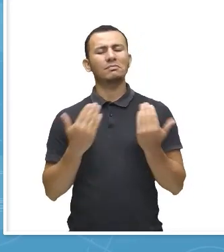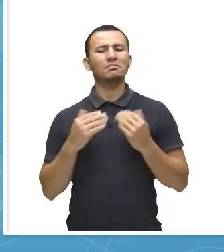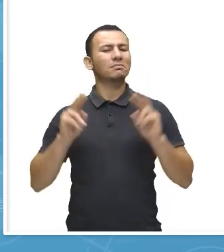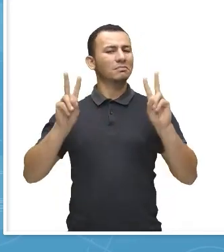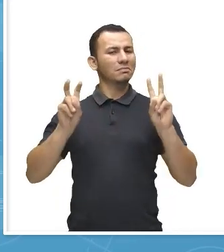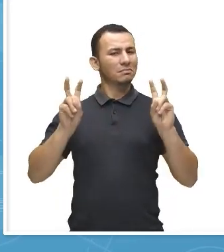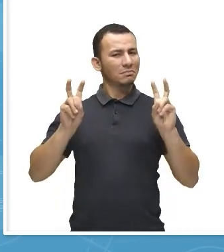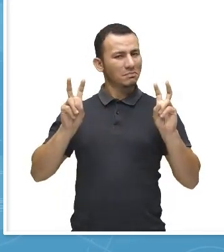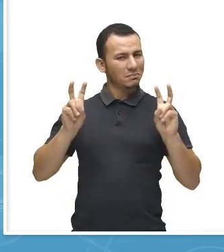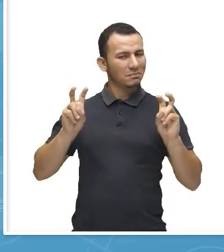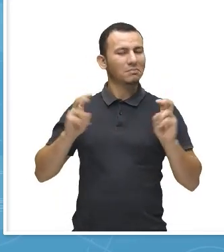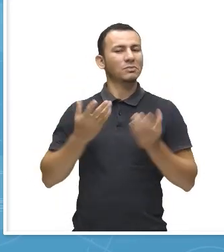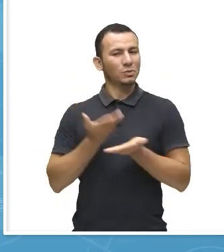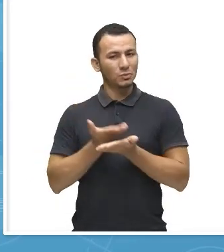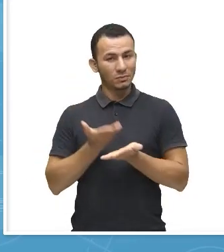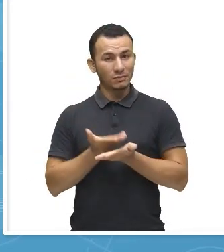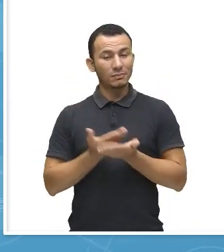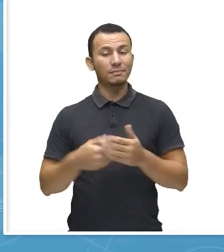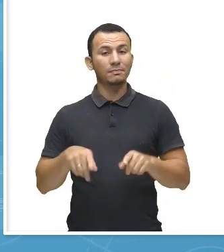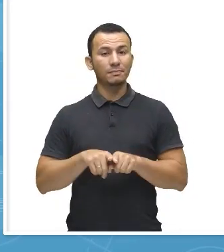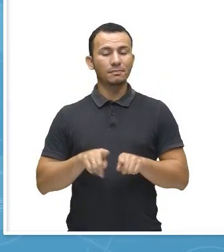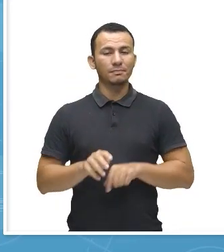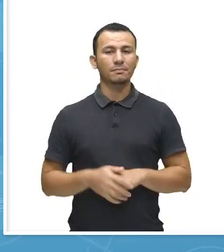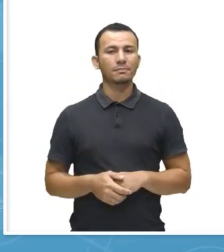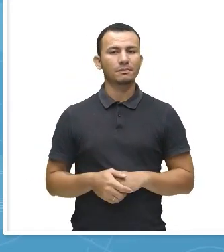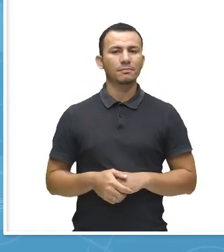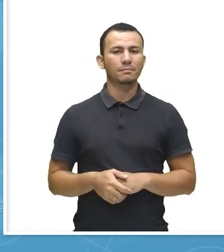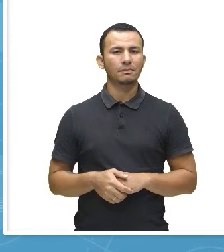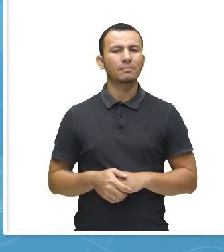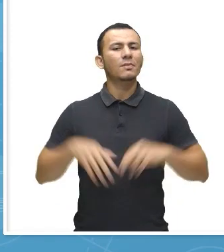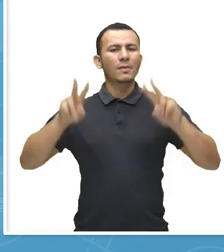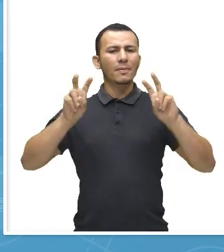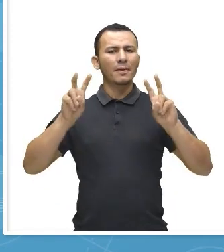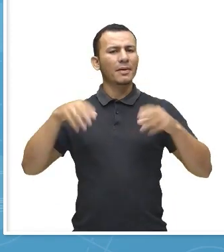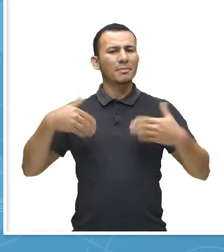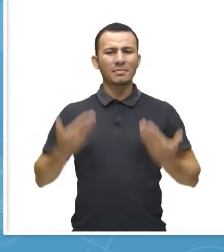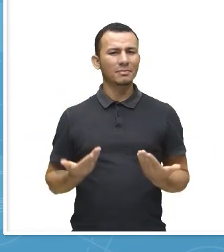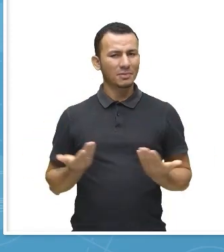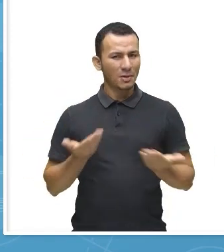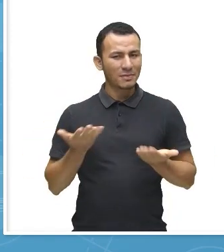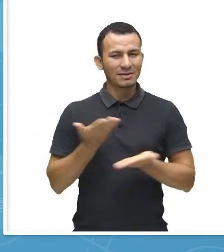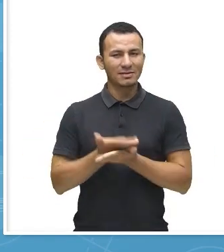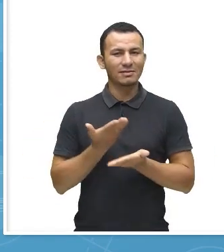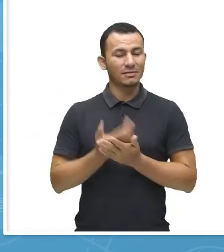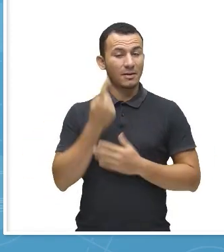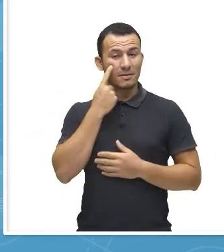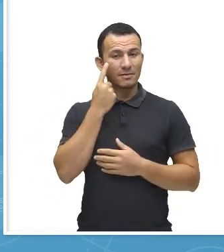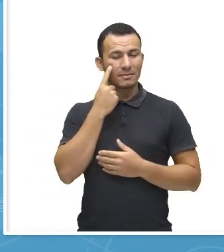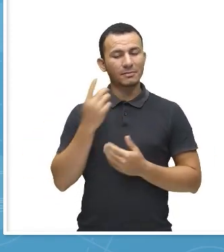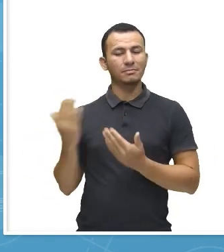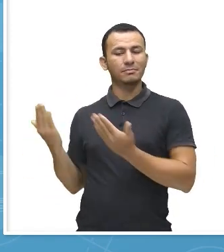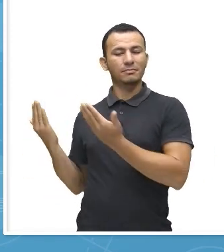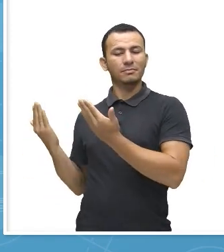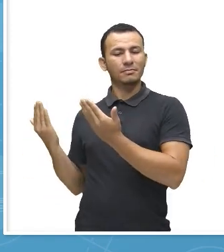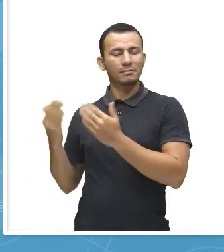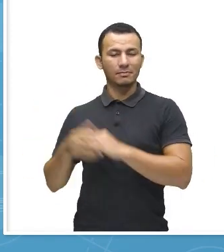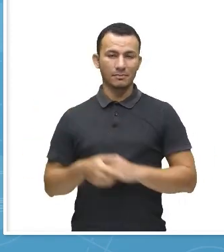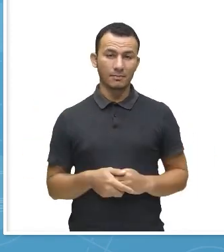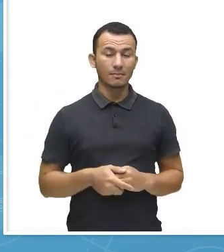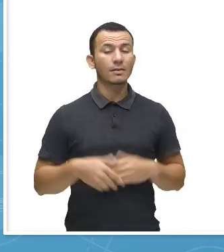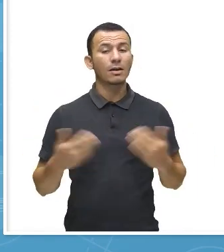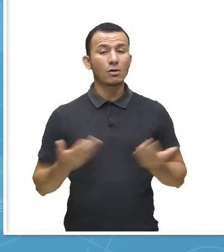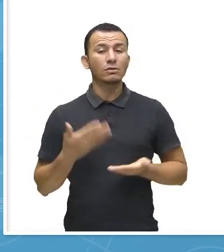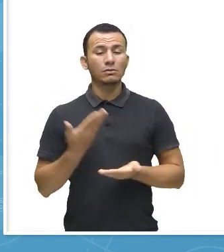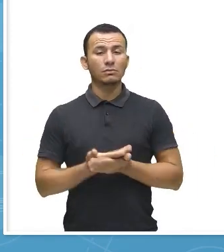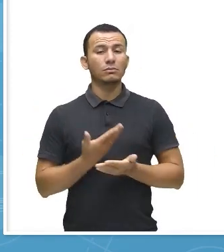sobre os nossos conteúdos. Vamos dar uma olhada ali no conteúdo que a gente vai trabalhar na nossa aula de hoje? Olha só, então hoje a gente vai estudar aí na